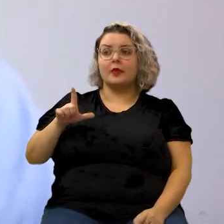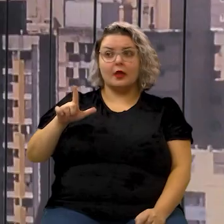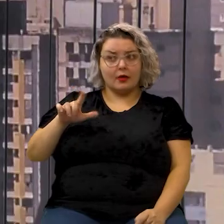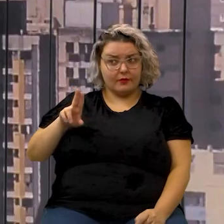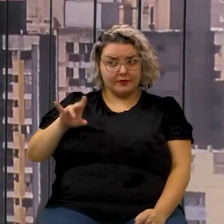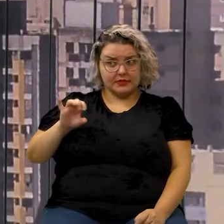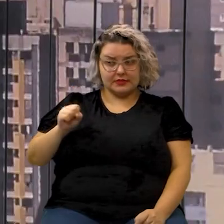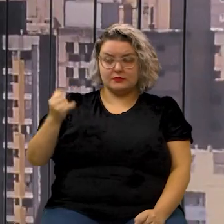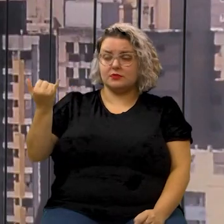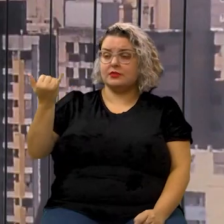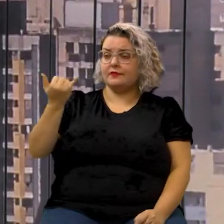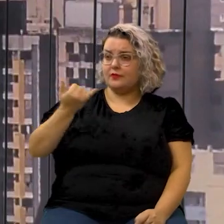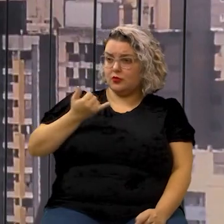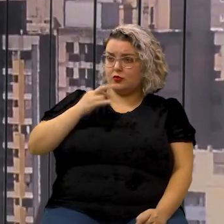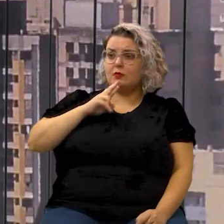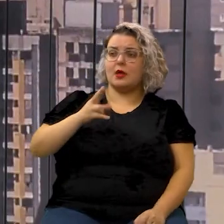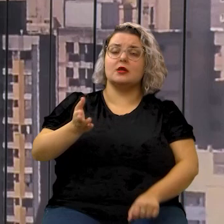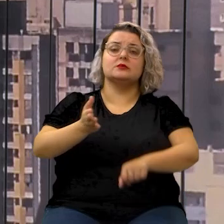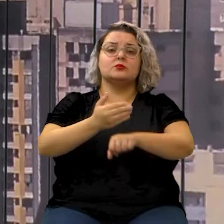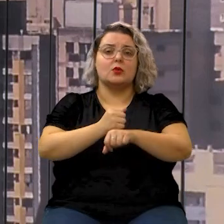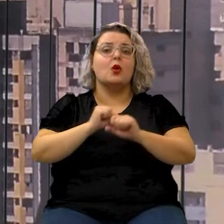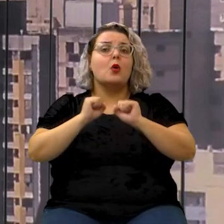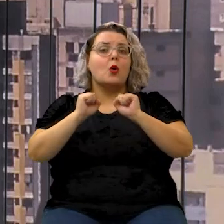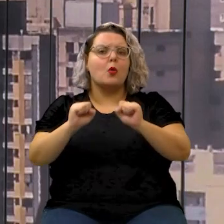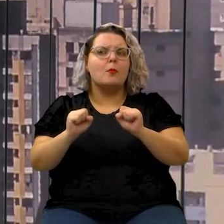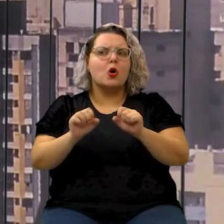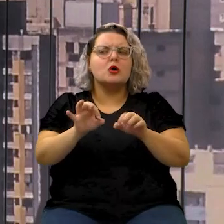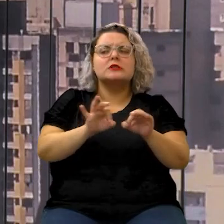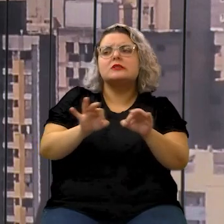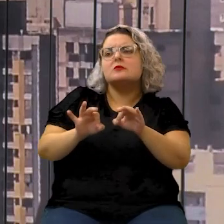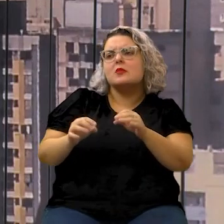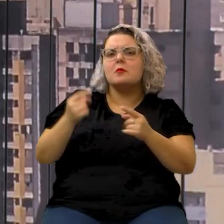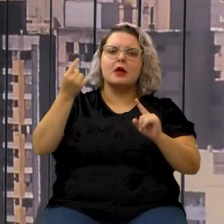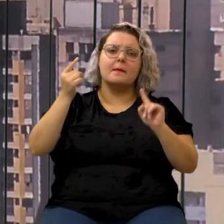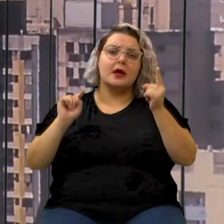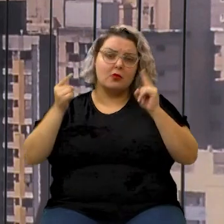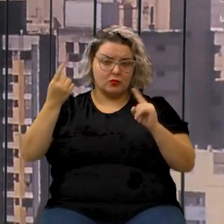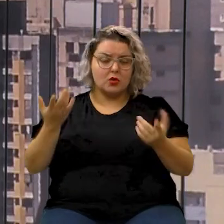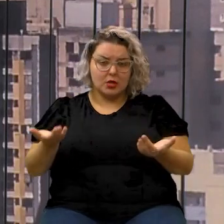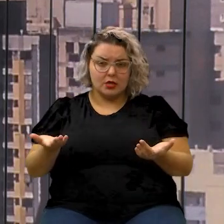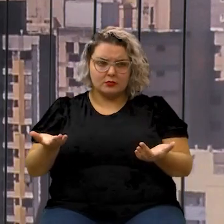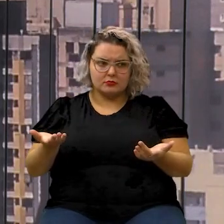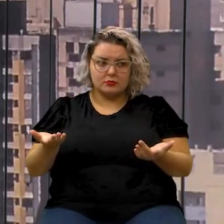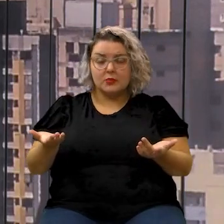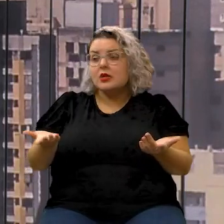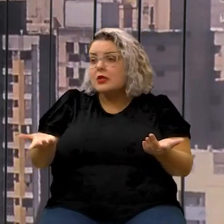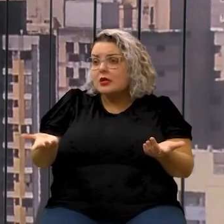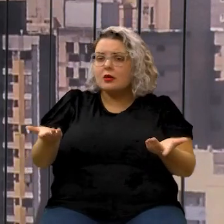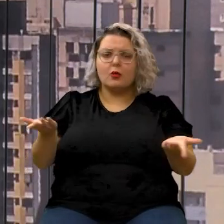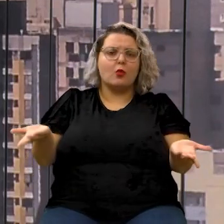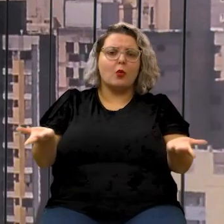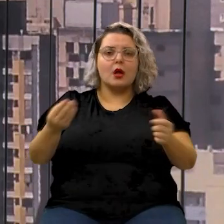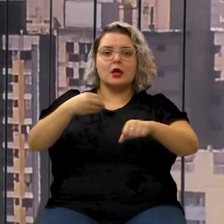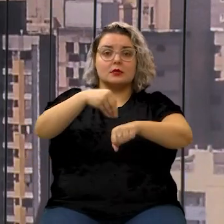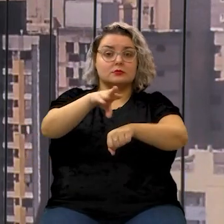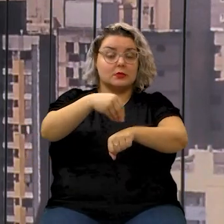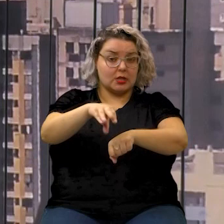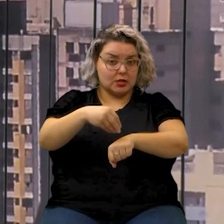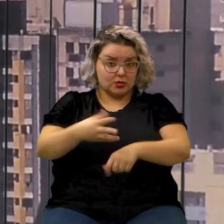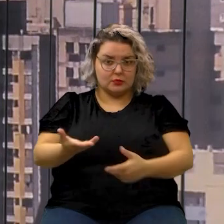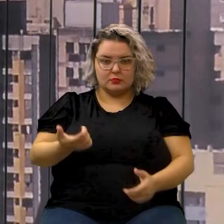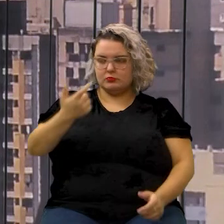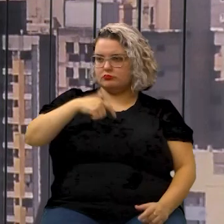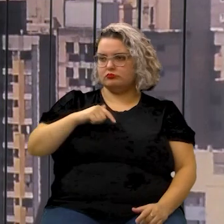Elvis, você disse numa resposta anterior que dá para se preparar para o carnaval aí. E aí, então, quais são as